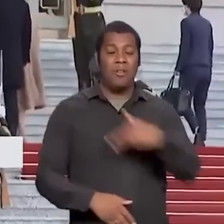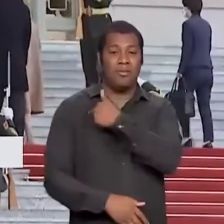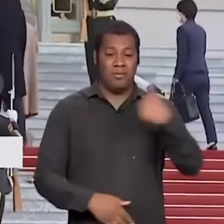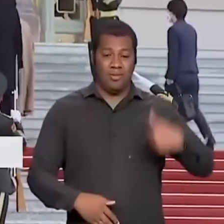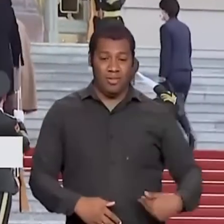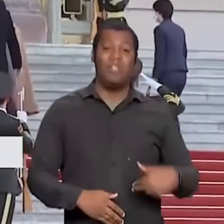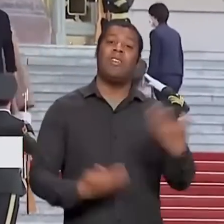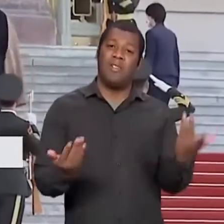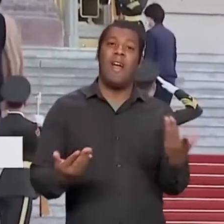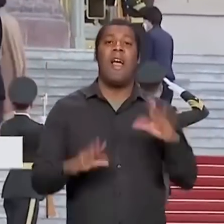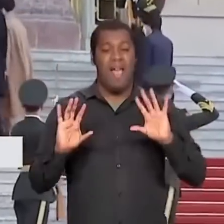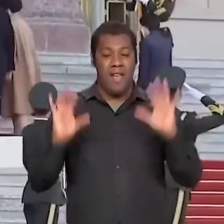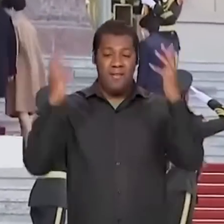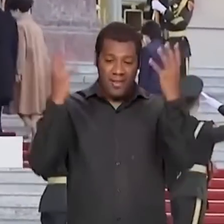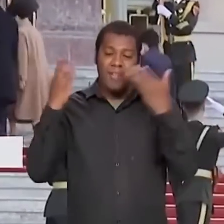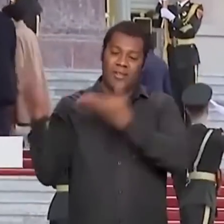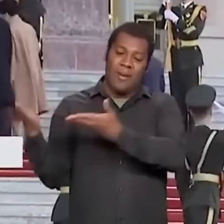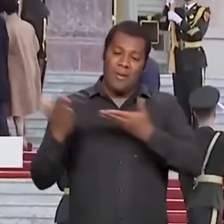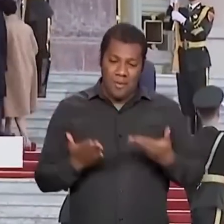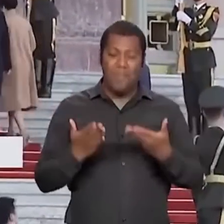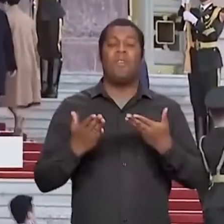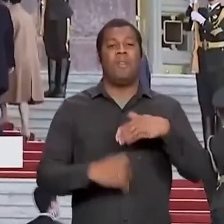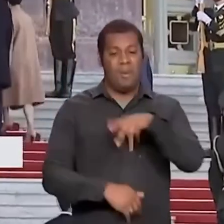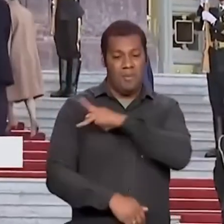cerimônia de boas-vindas ao presidente brasileiro.